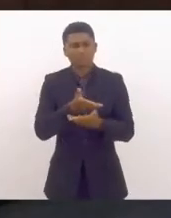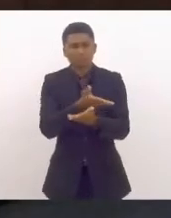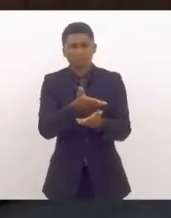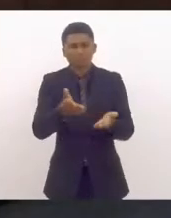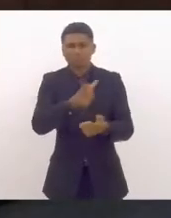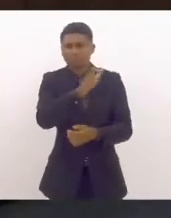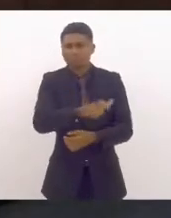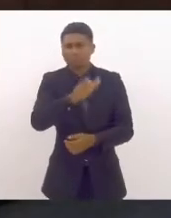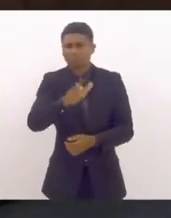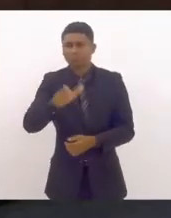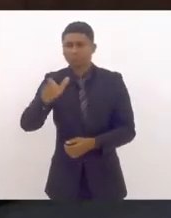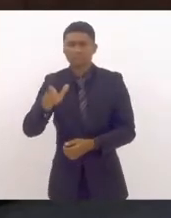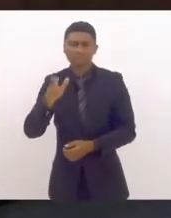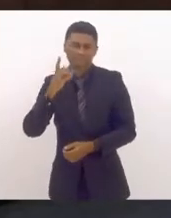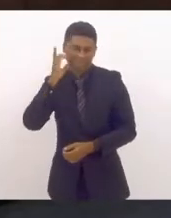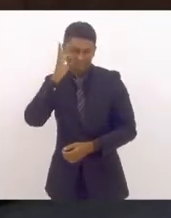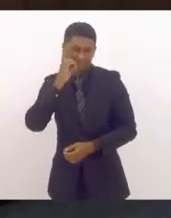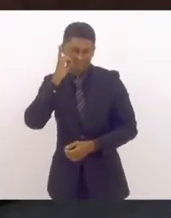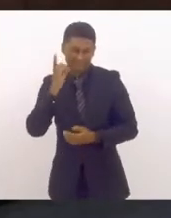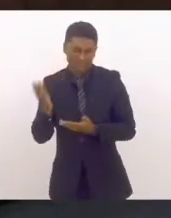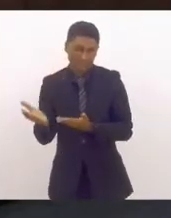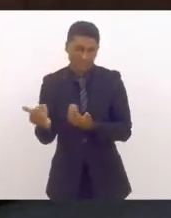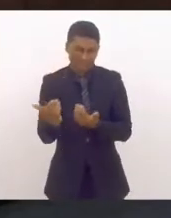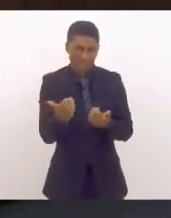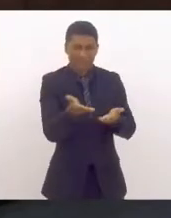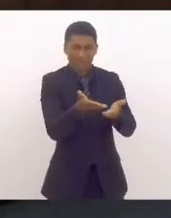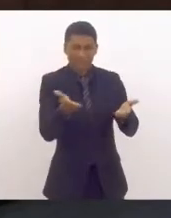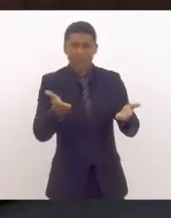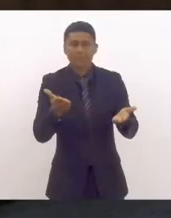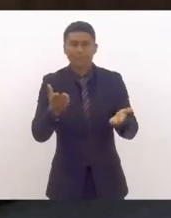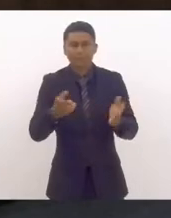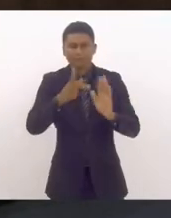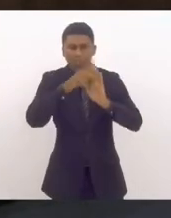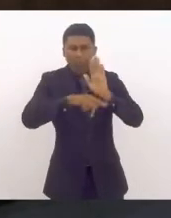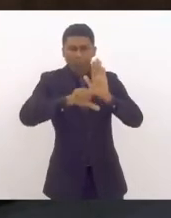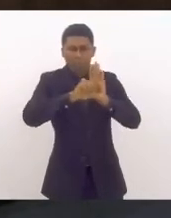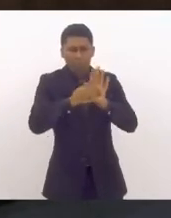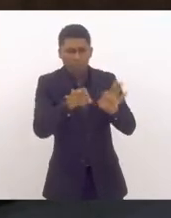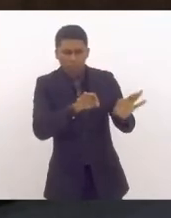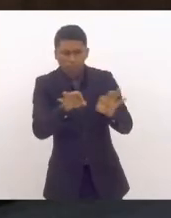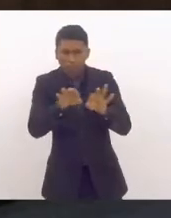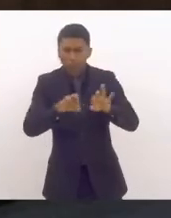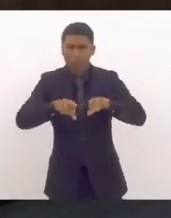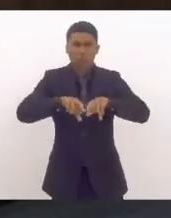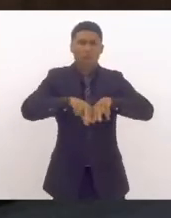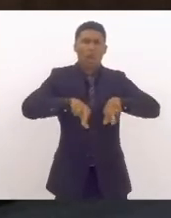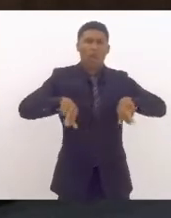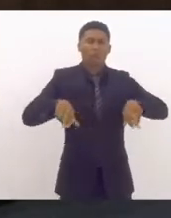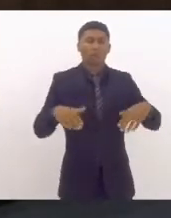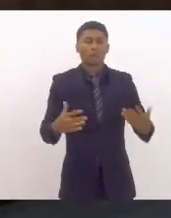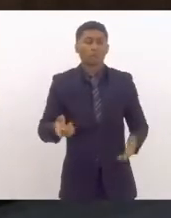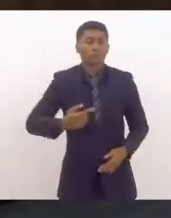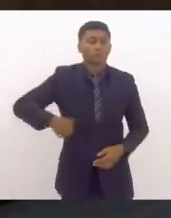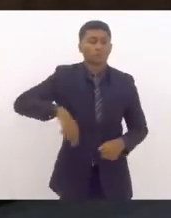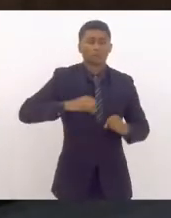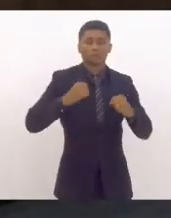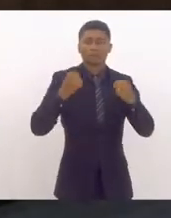lei que, juntamente com a coordenação do Parlamento e a nossa assessoria, fizemos um grande esforço